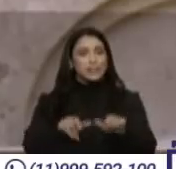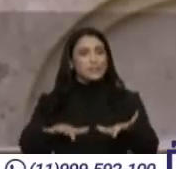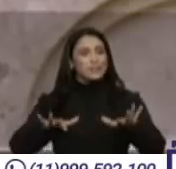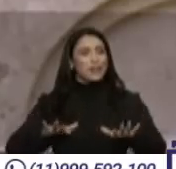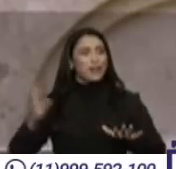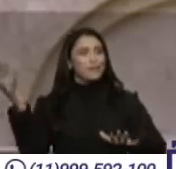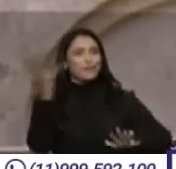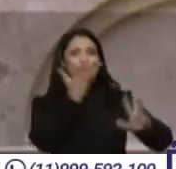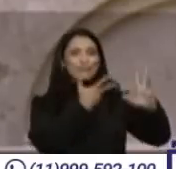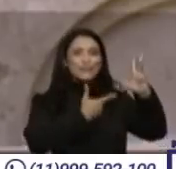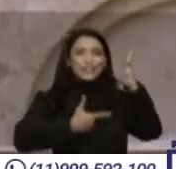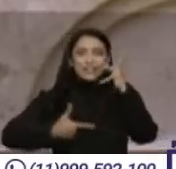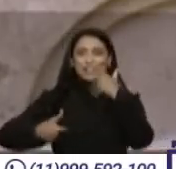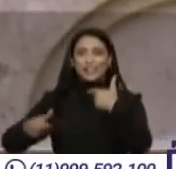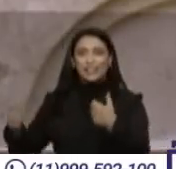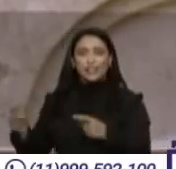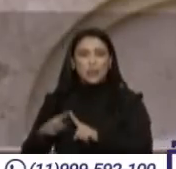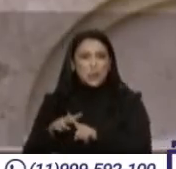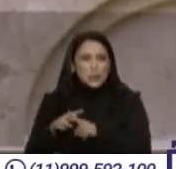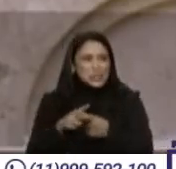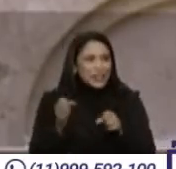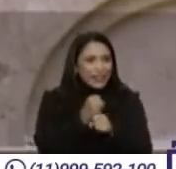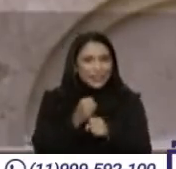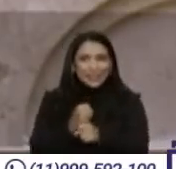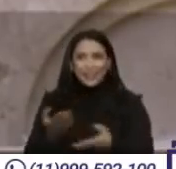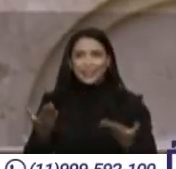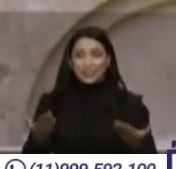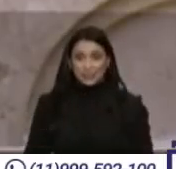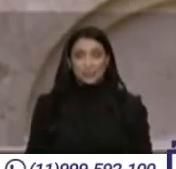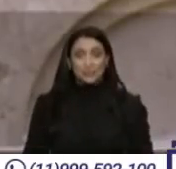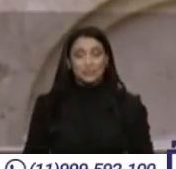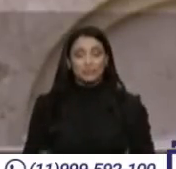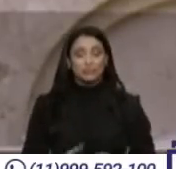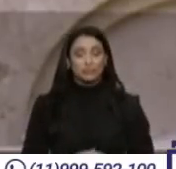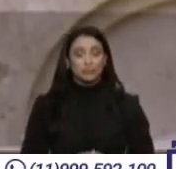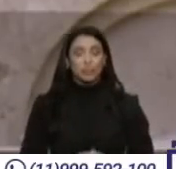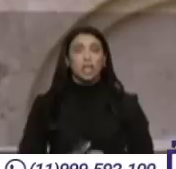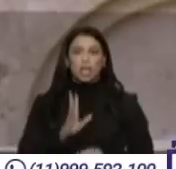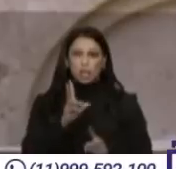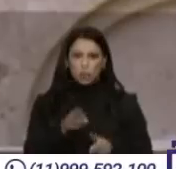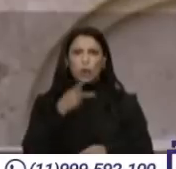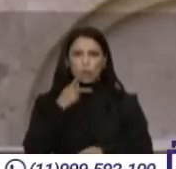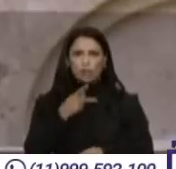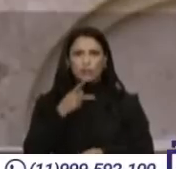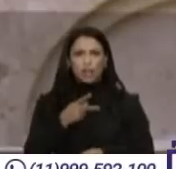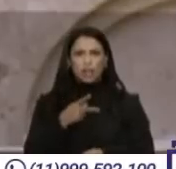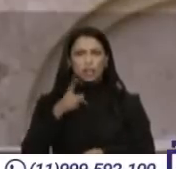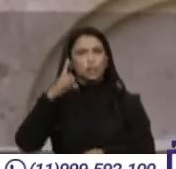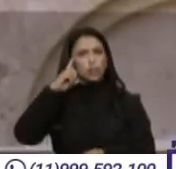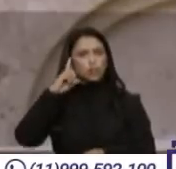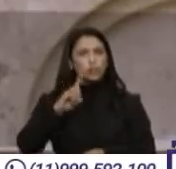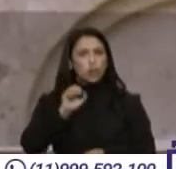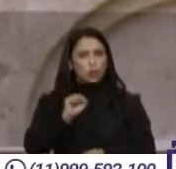plenário totalmente reconstituído, tal como asseverei em 8 de janeiro último